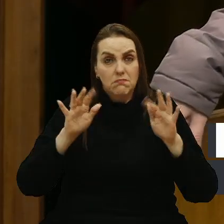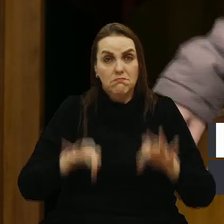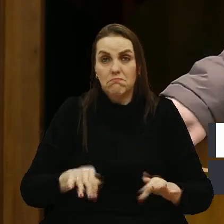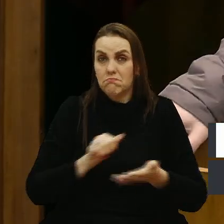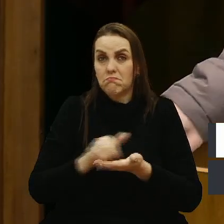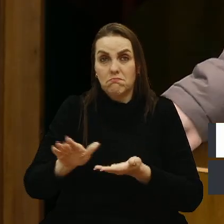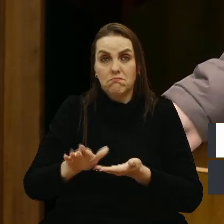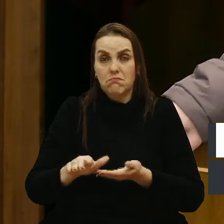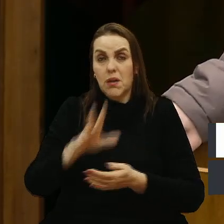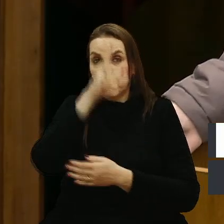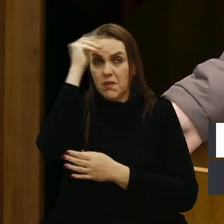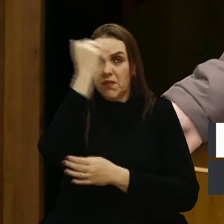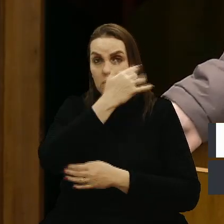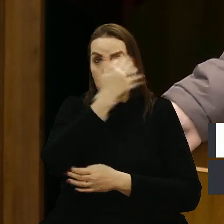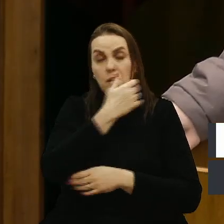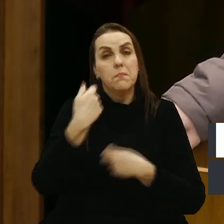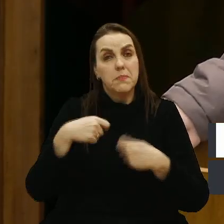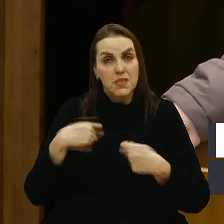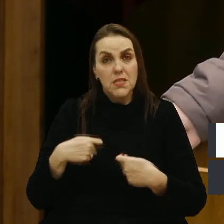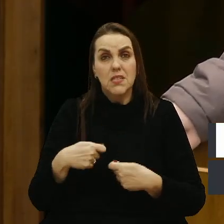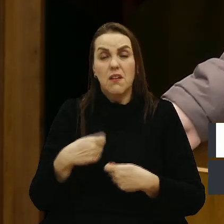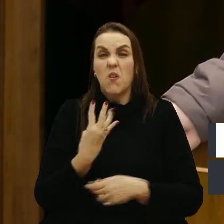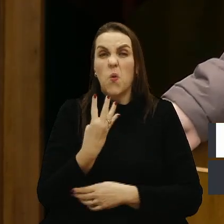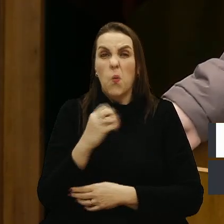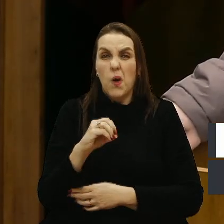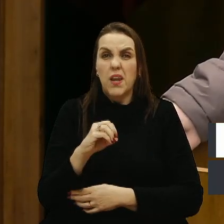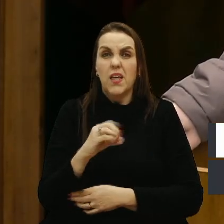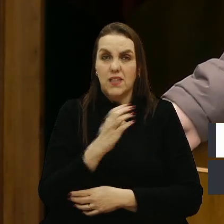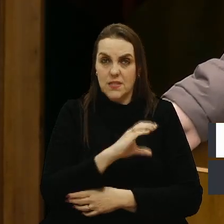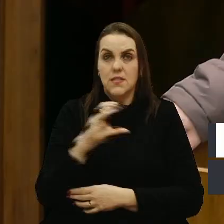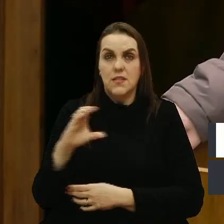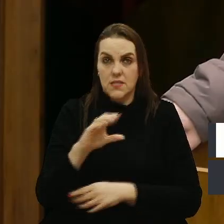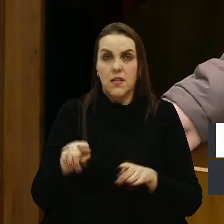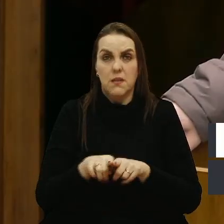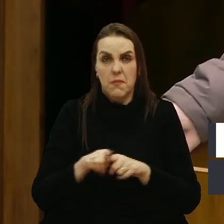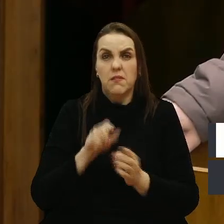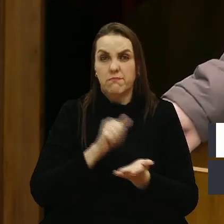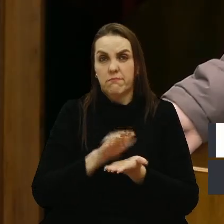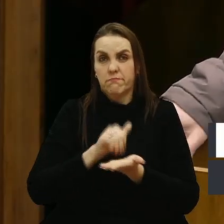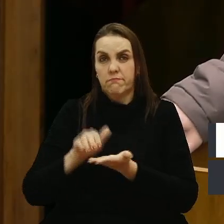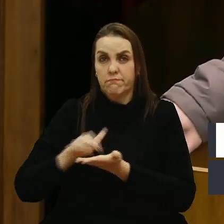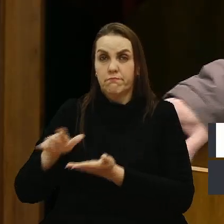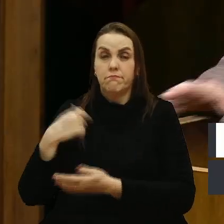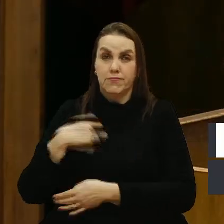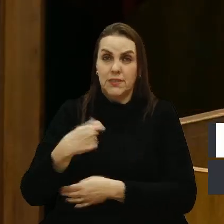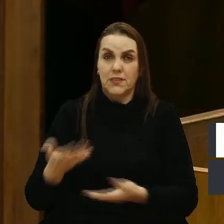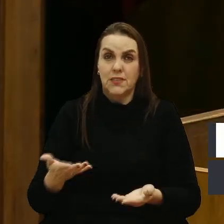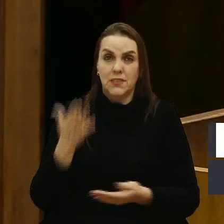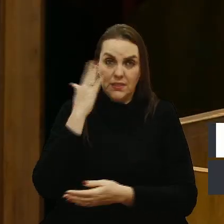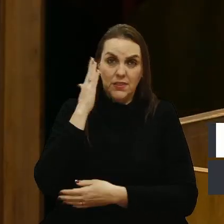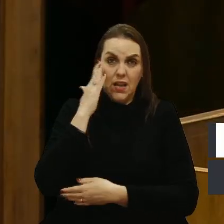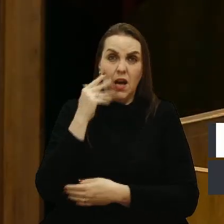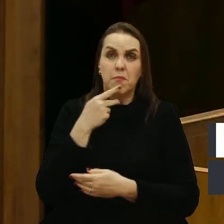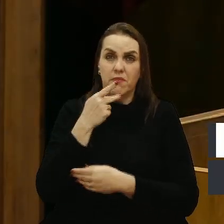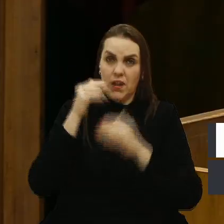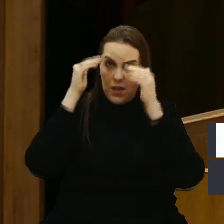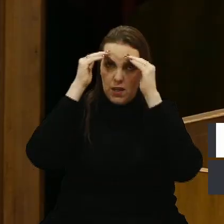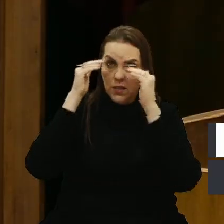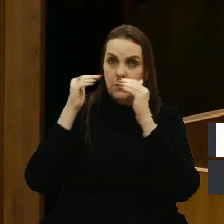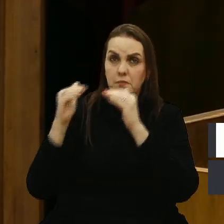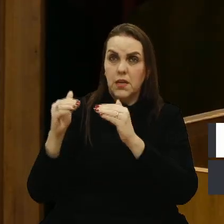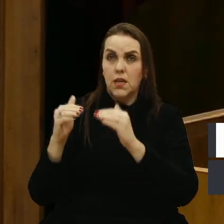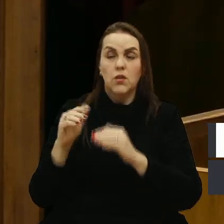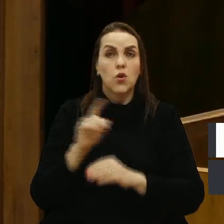Adiló deveria ter exonerado ele, deveria exonerar uns 40 CCs. Todo mundo aqui sabe. Vamos falar de forma respeitosa, que eu não